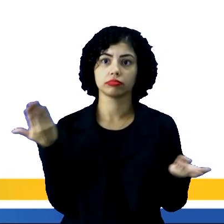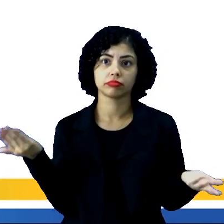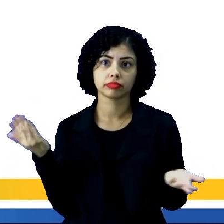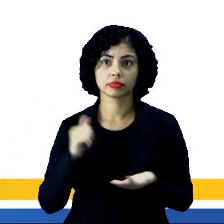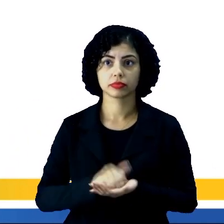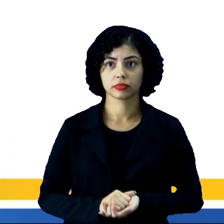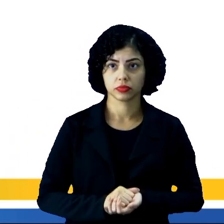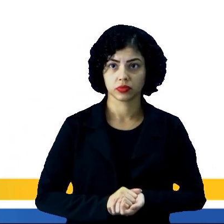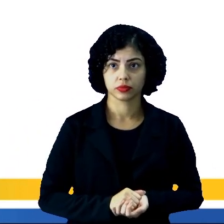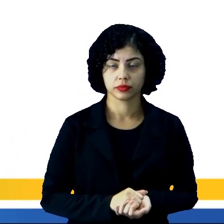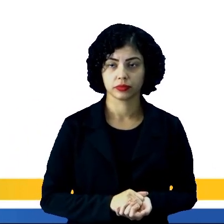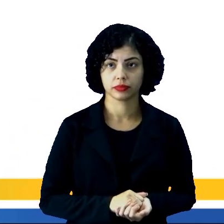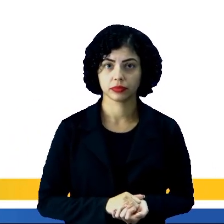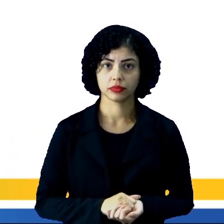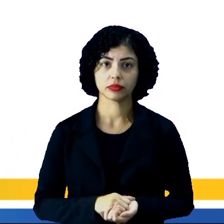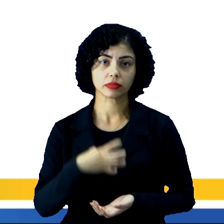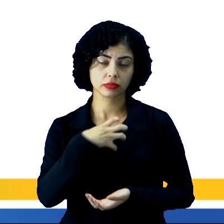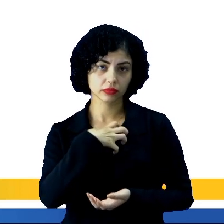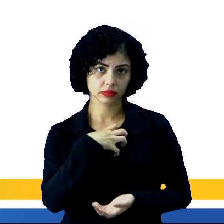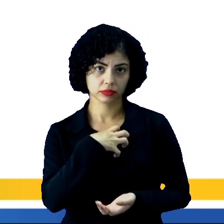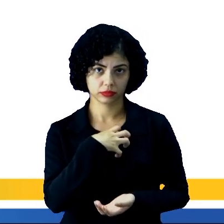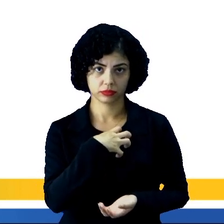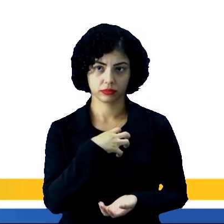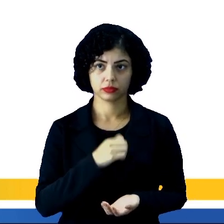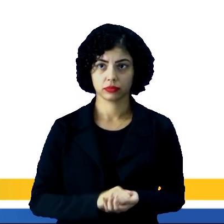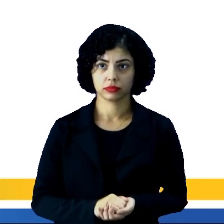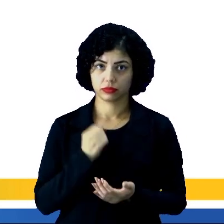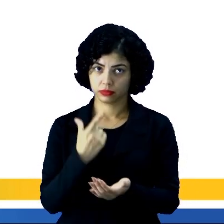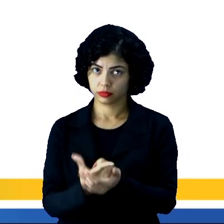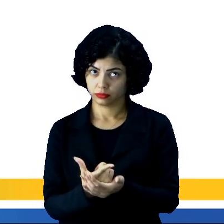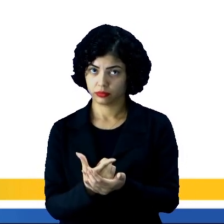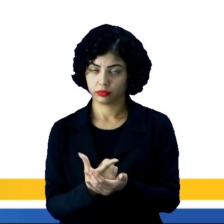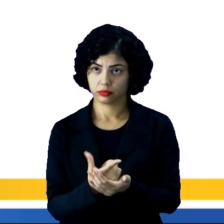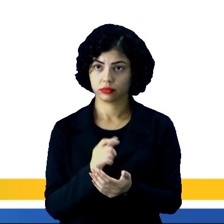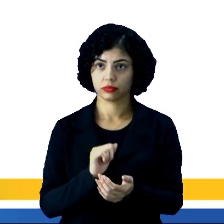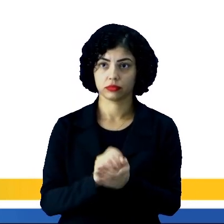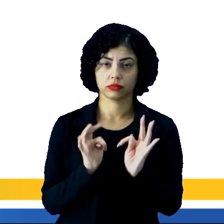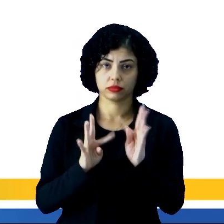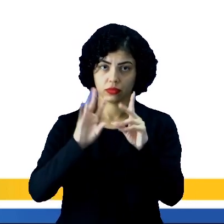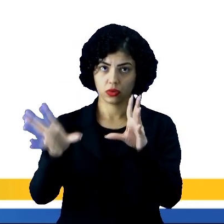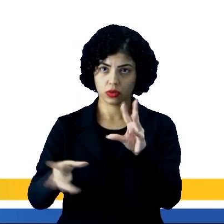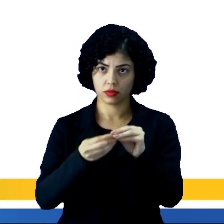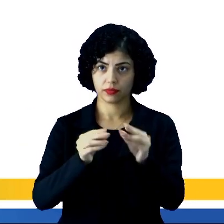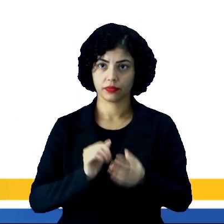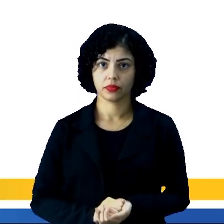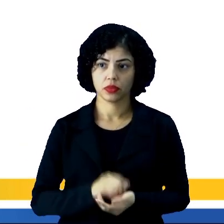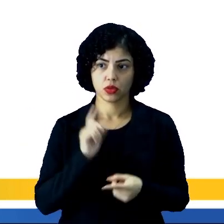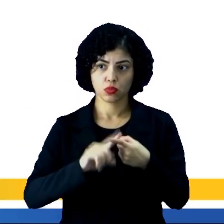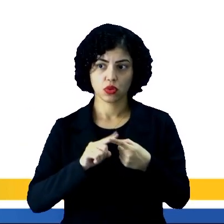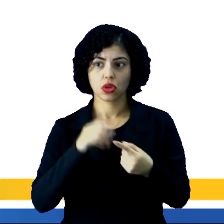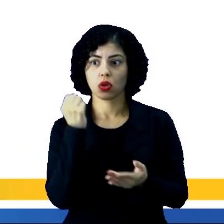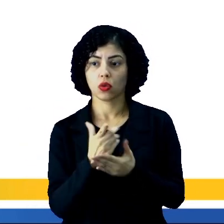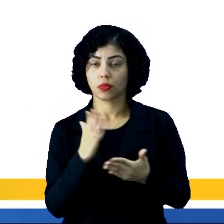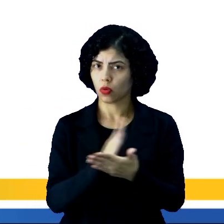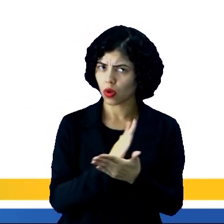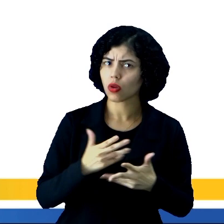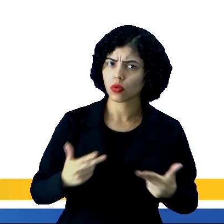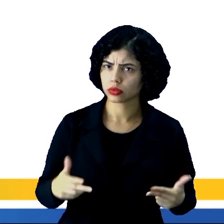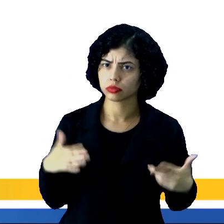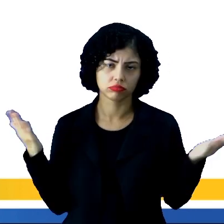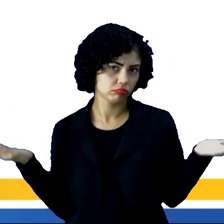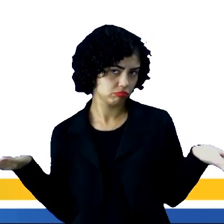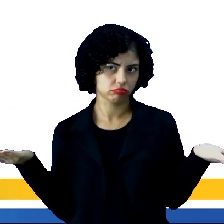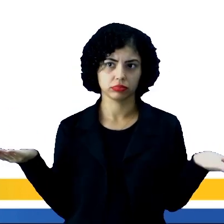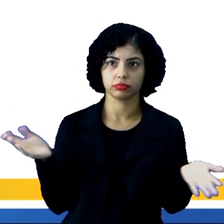tanta coisa para comprar né sentido compra não dá o sentido total porque quem compra compra algo